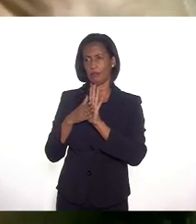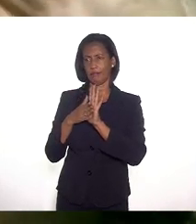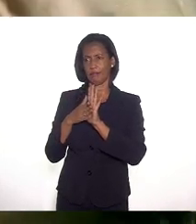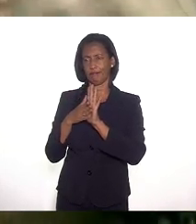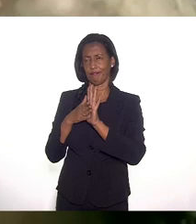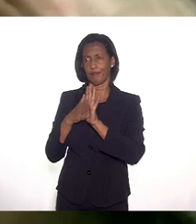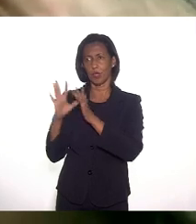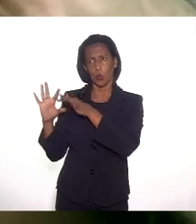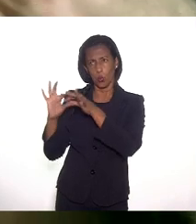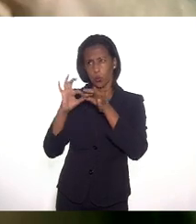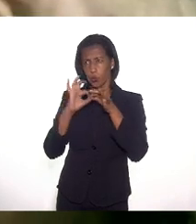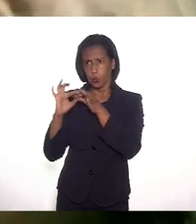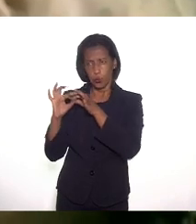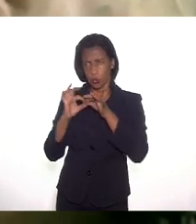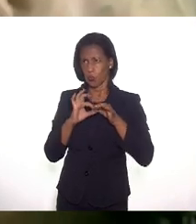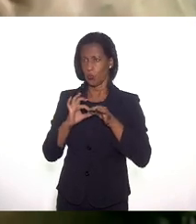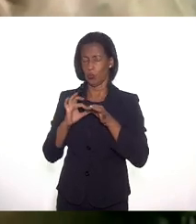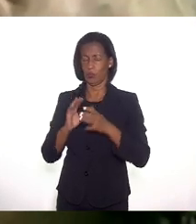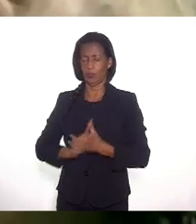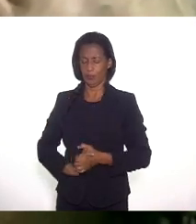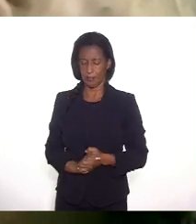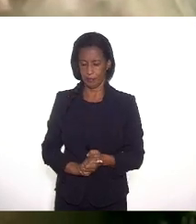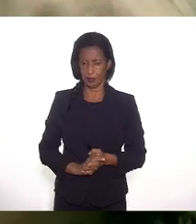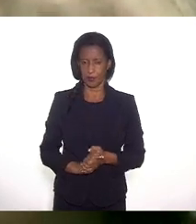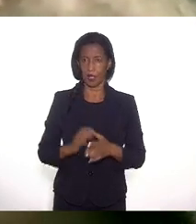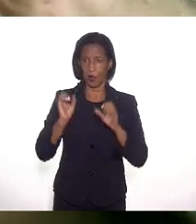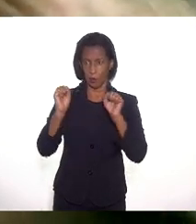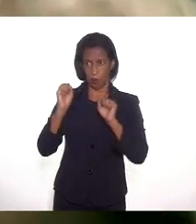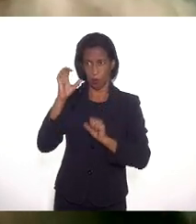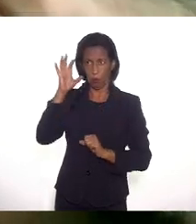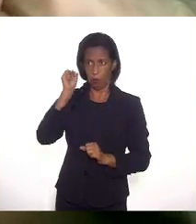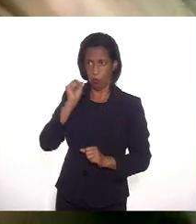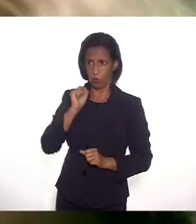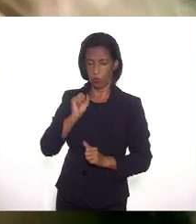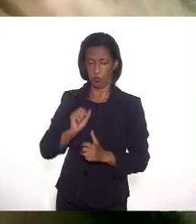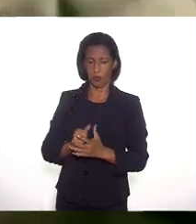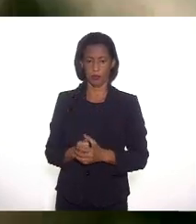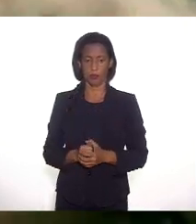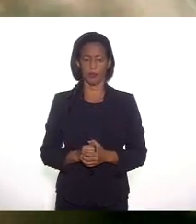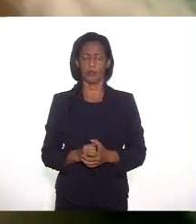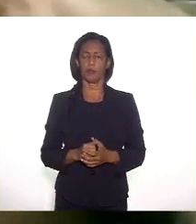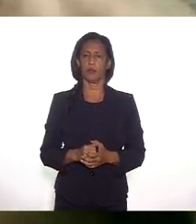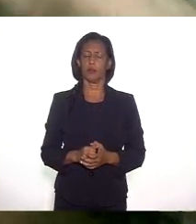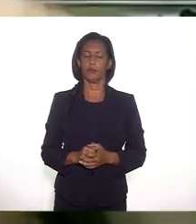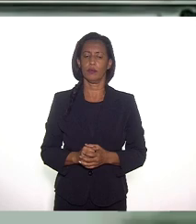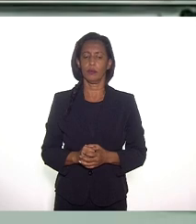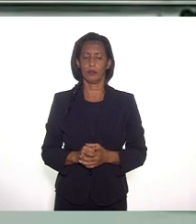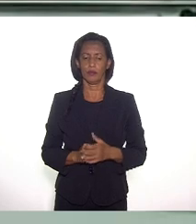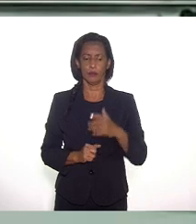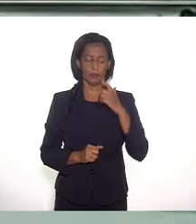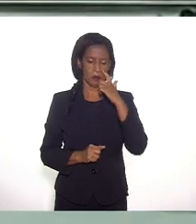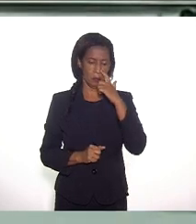conciliatória. Pode me ouvir, Márcio? Que eu acho que conciliaria, olha só,